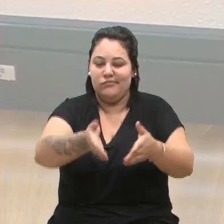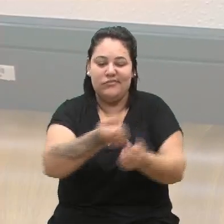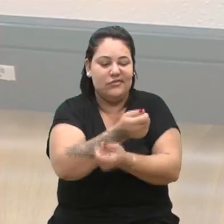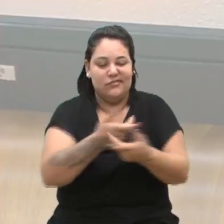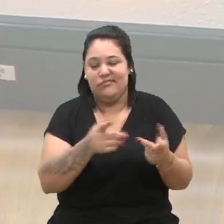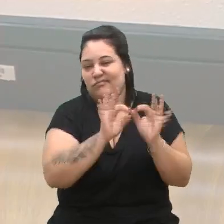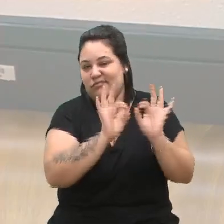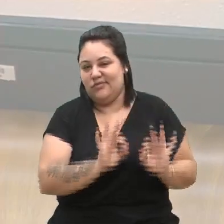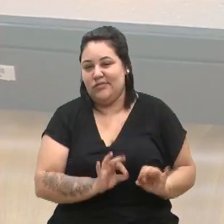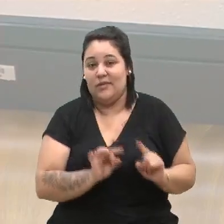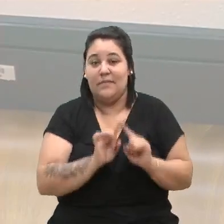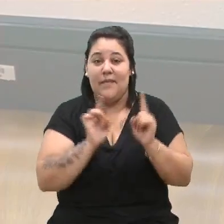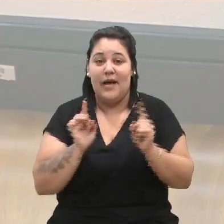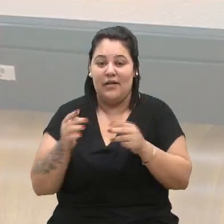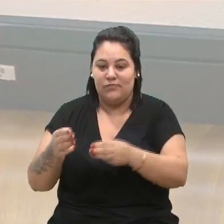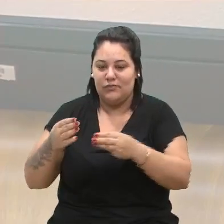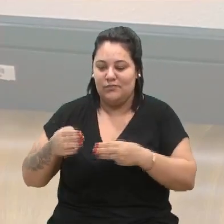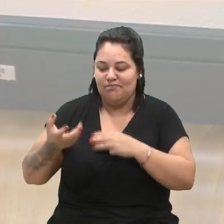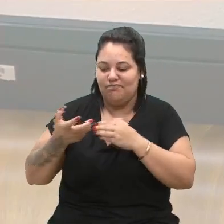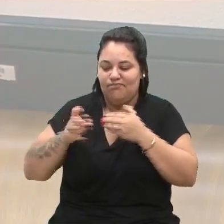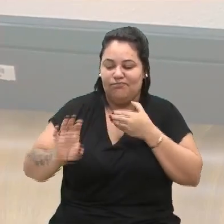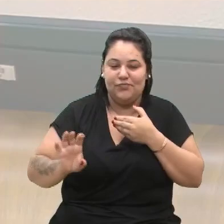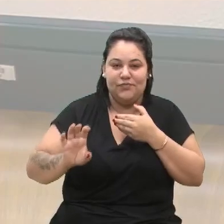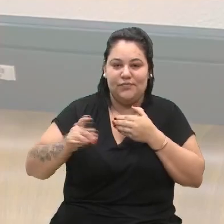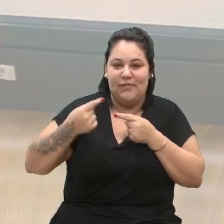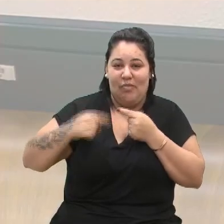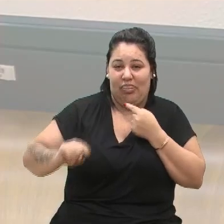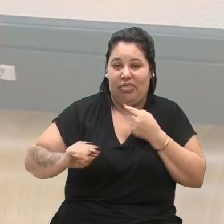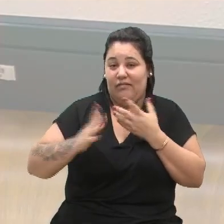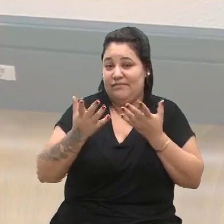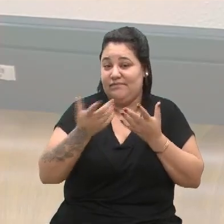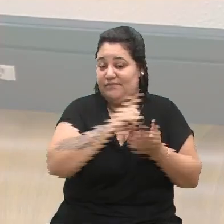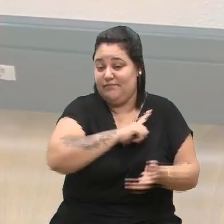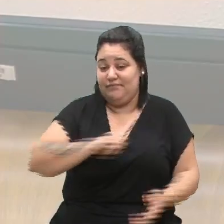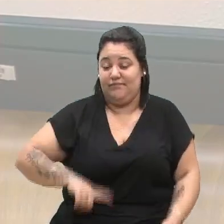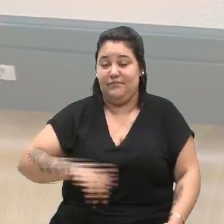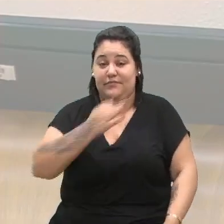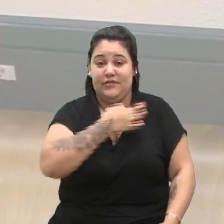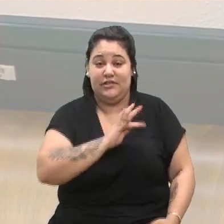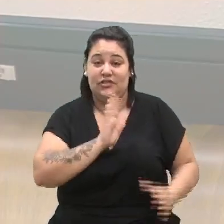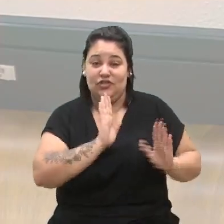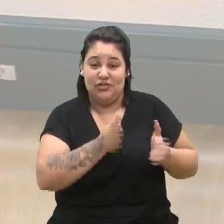questões. Mas as moções em contrariedade e de repúdio ao governo federal, nós